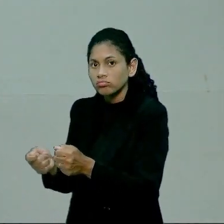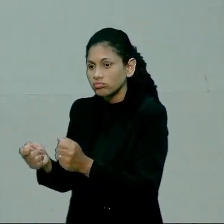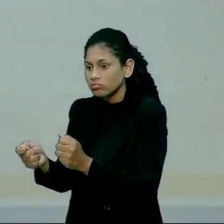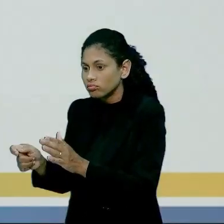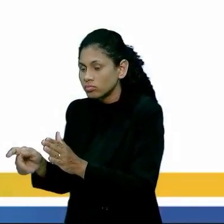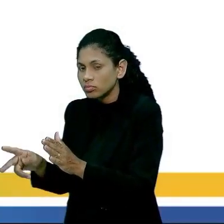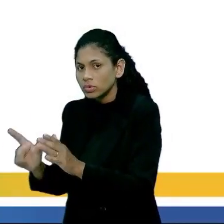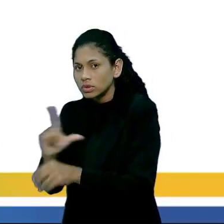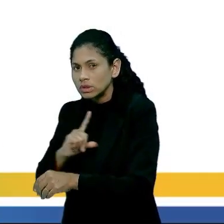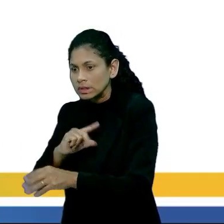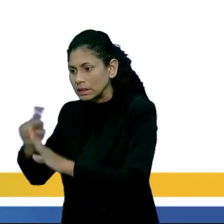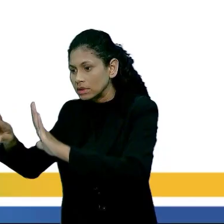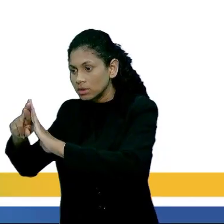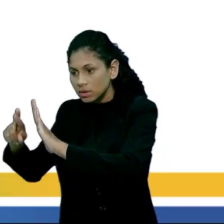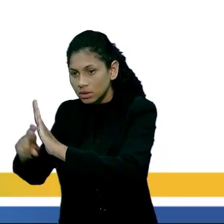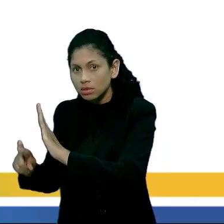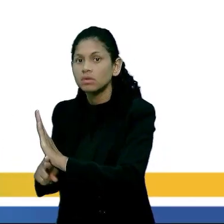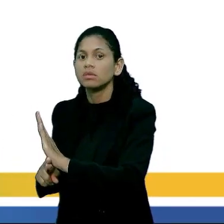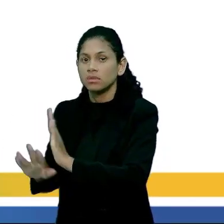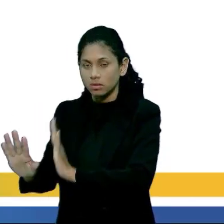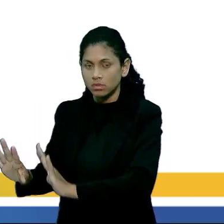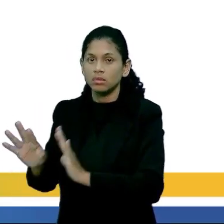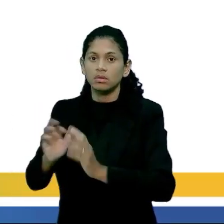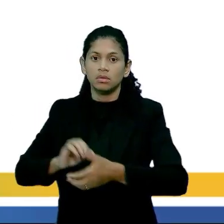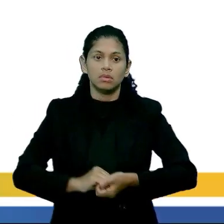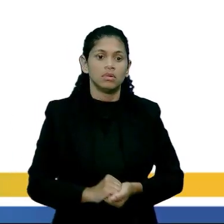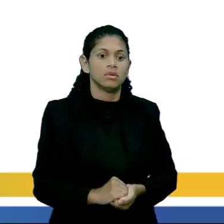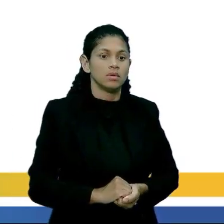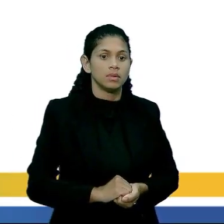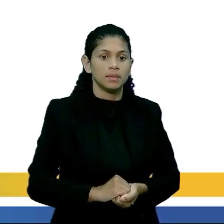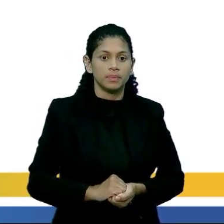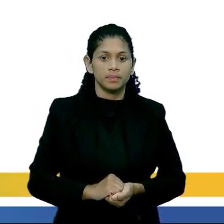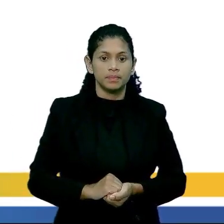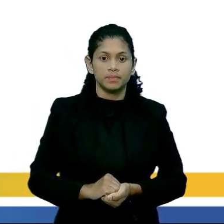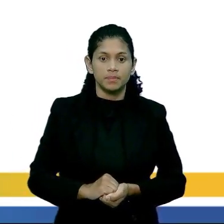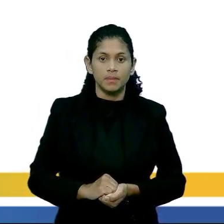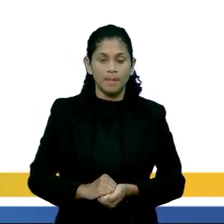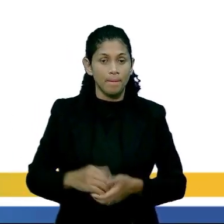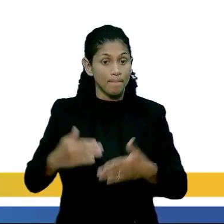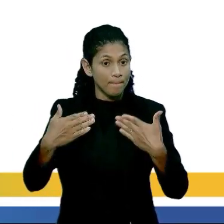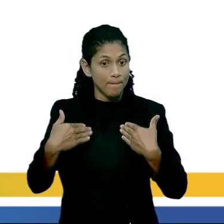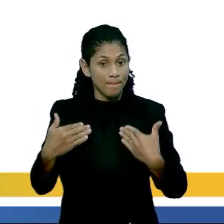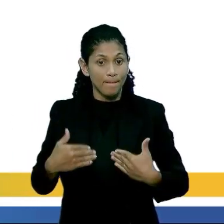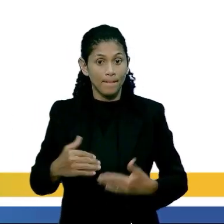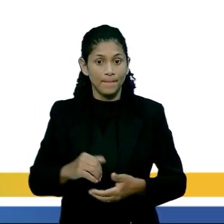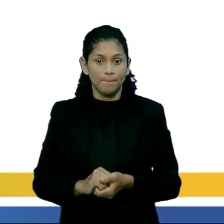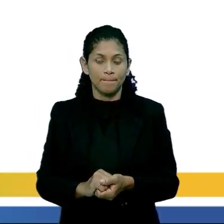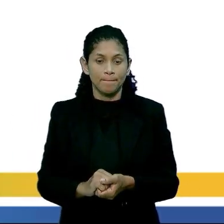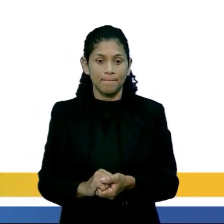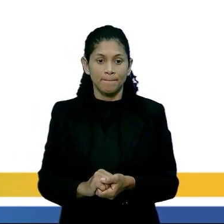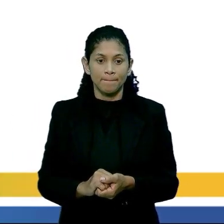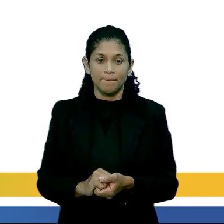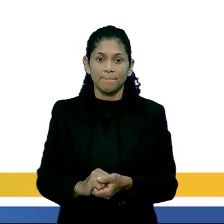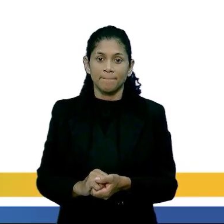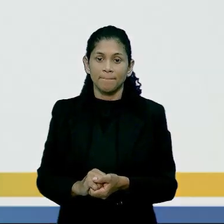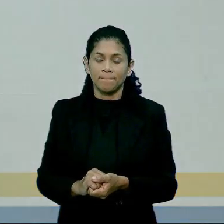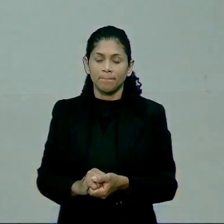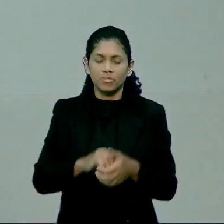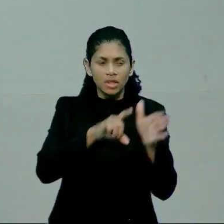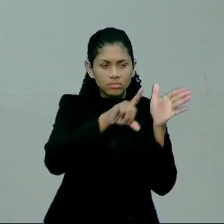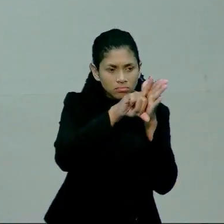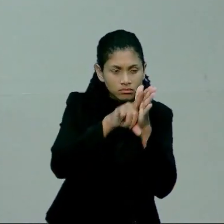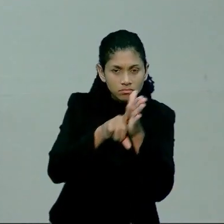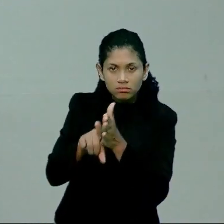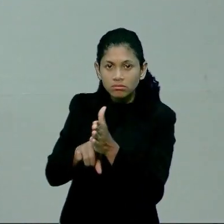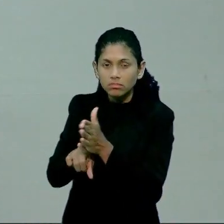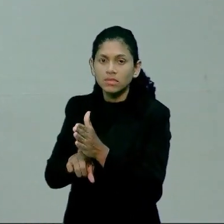é gerar um desgaste, gerar um esforço físico via trabalho corporal, fisiologicamente, né, analisando as